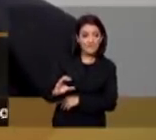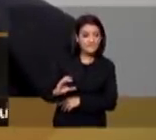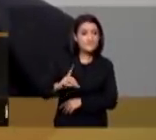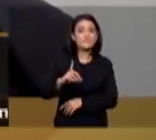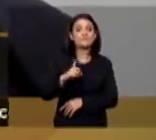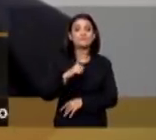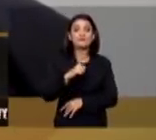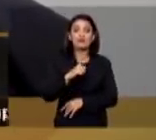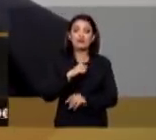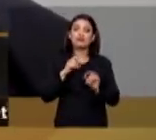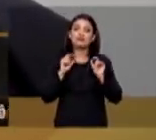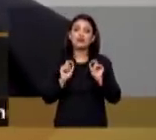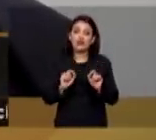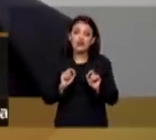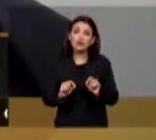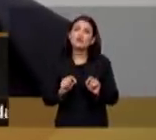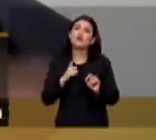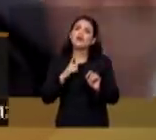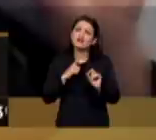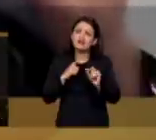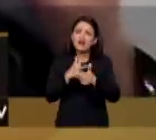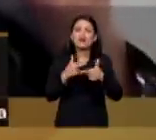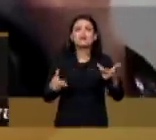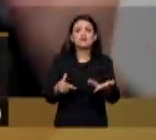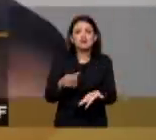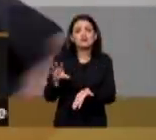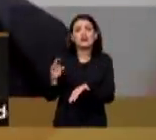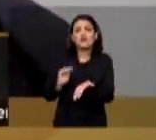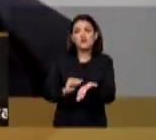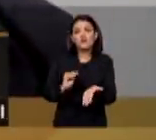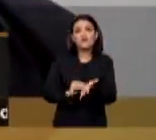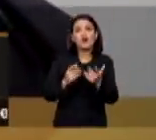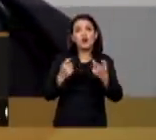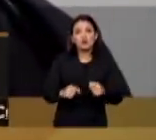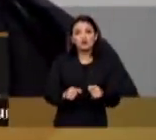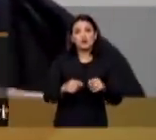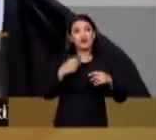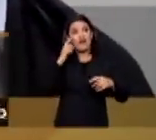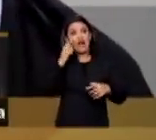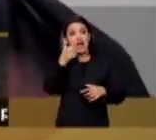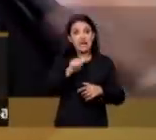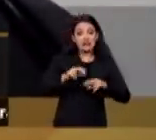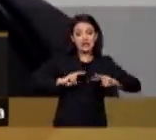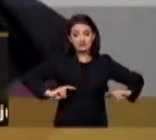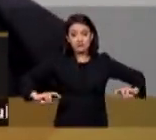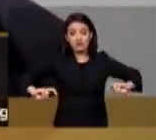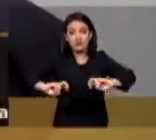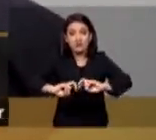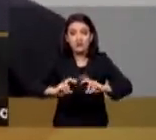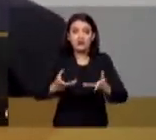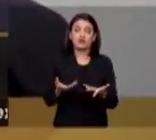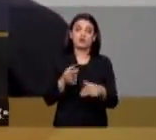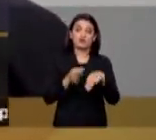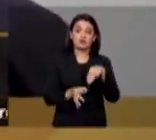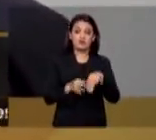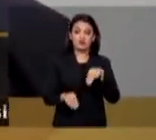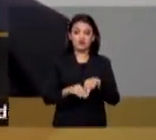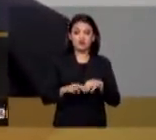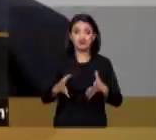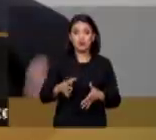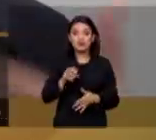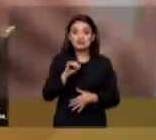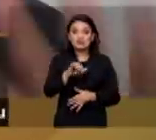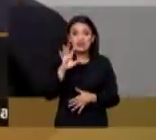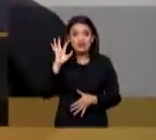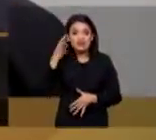caráter precário, pois pendente a análise do colegiado, que agora se realiza. Assim, destacou que, caso a decisão